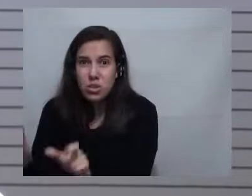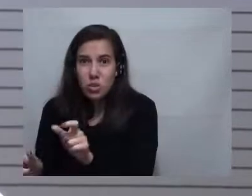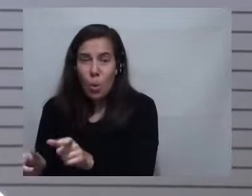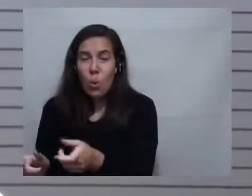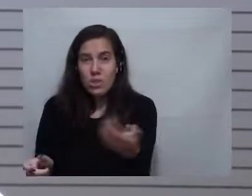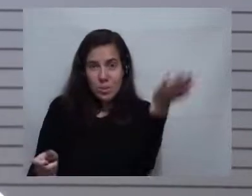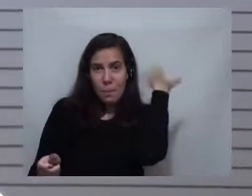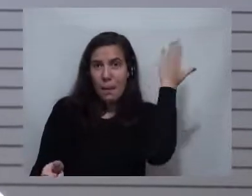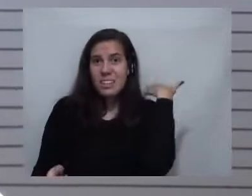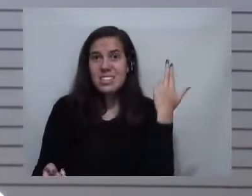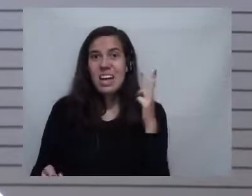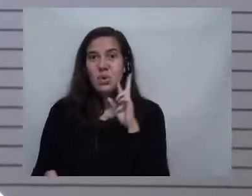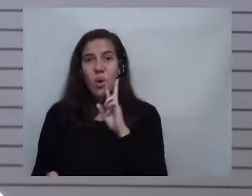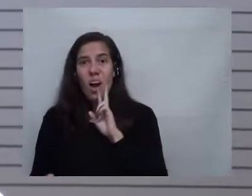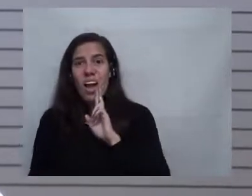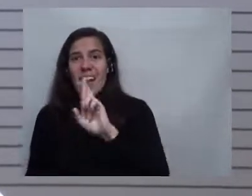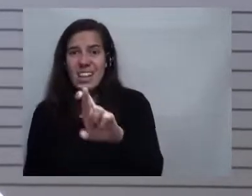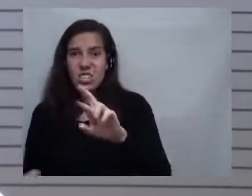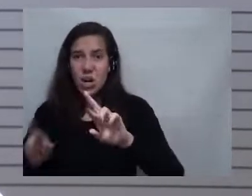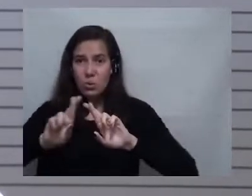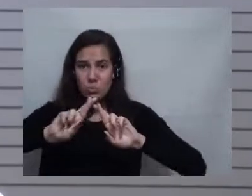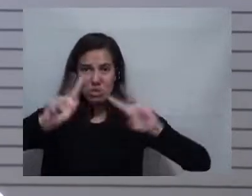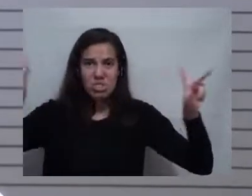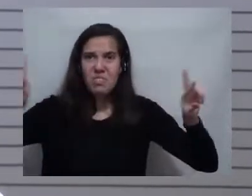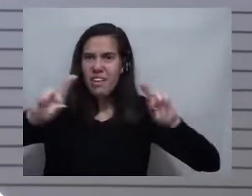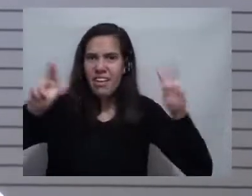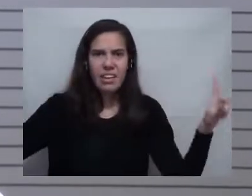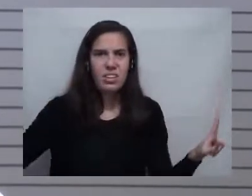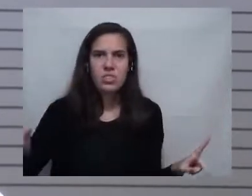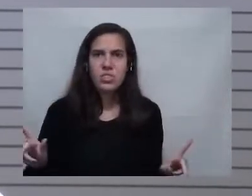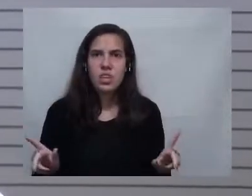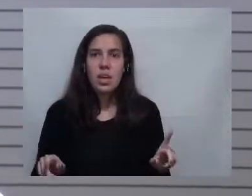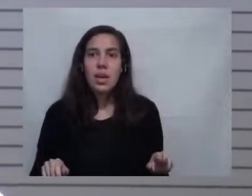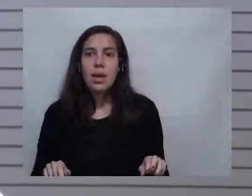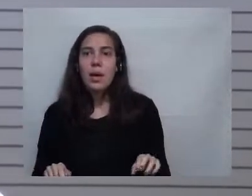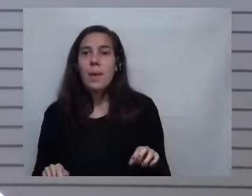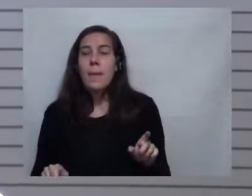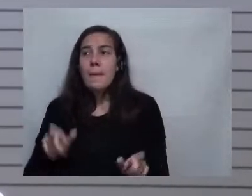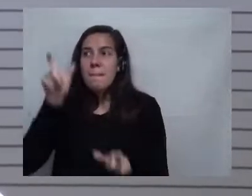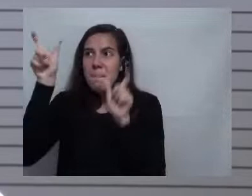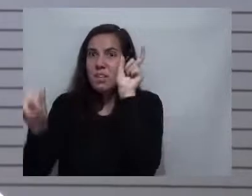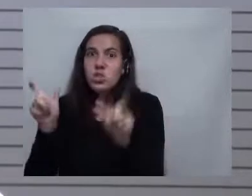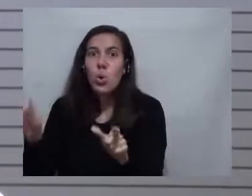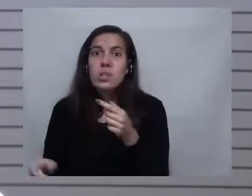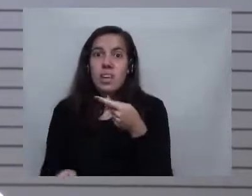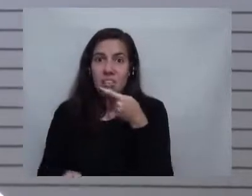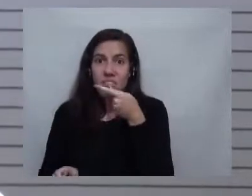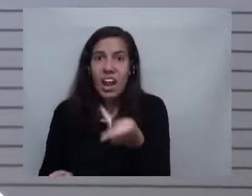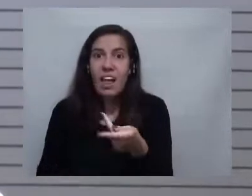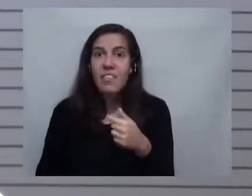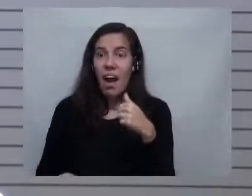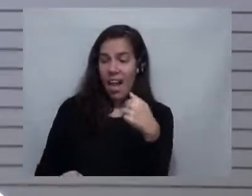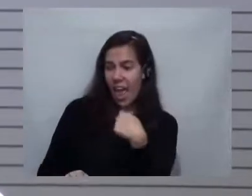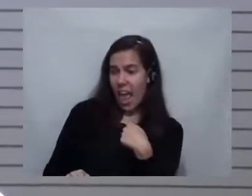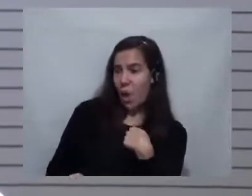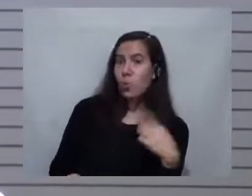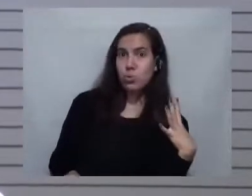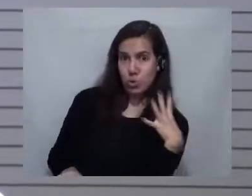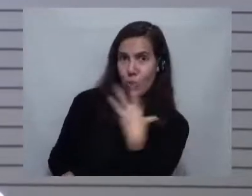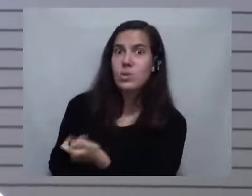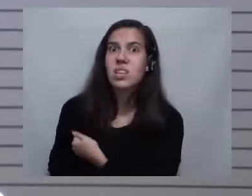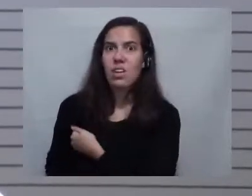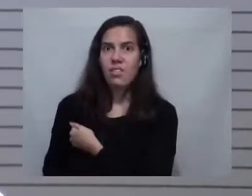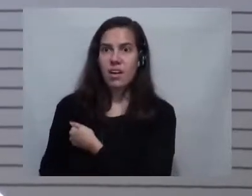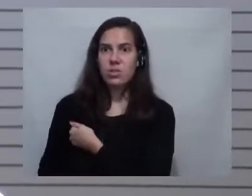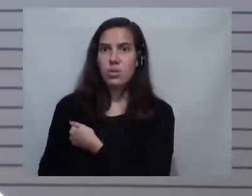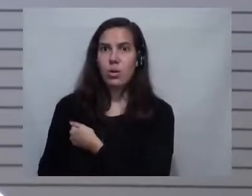apareceram vários e vários Messias e continuam aparecendo sabe onde é que é o lugar onde mais tem falsos